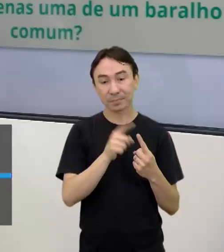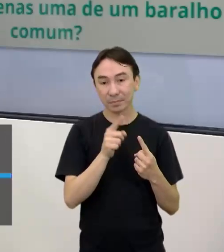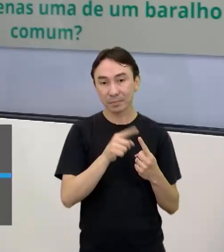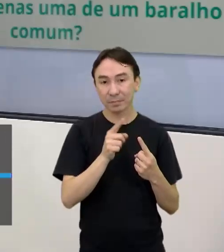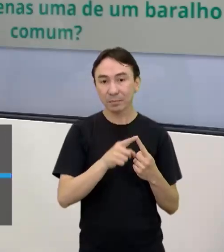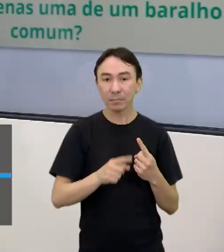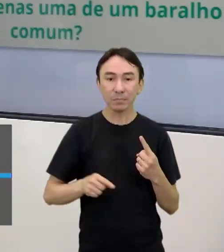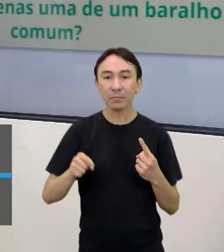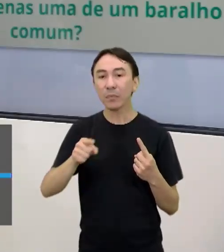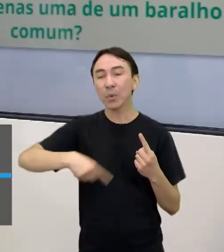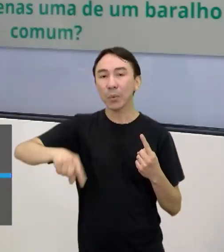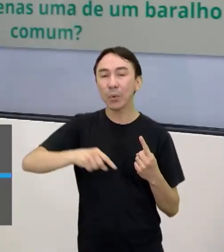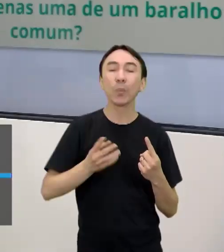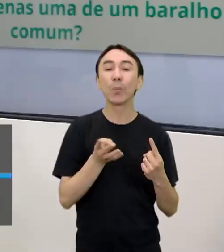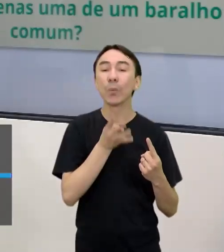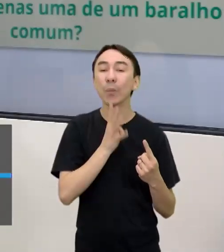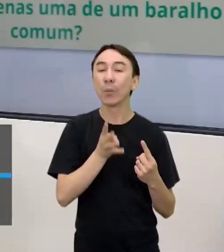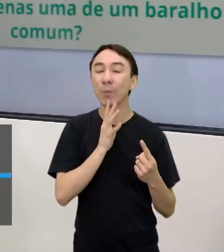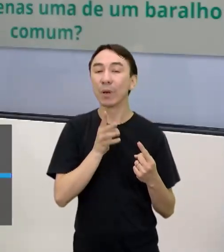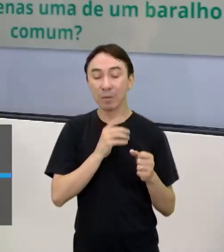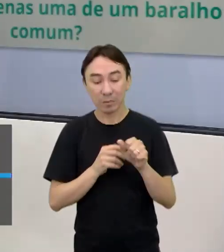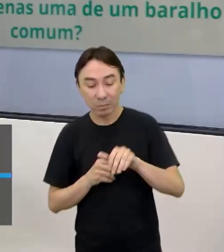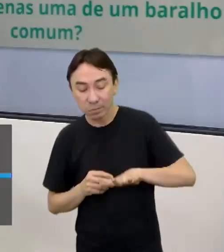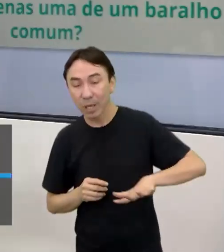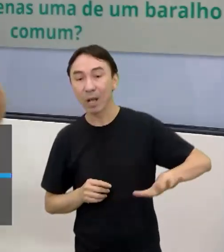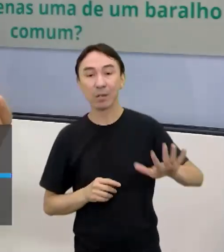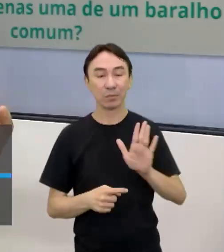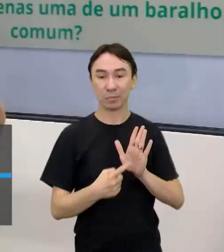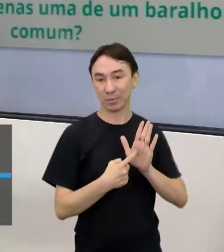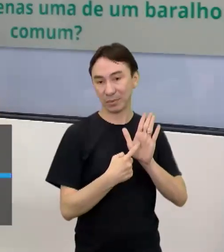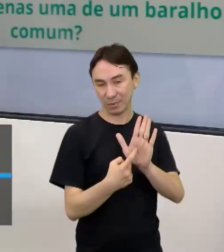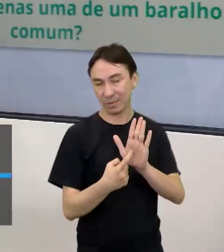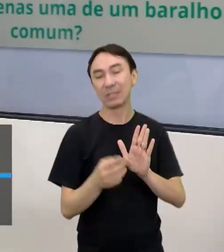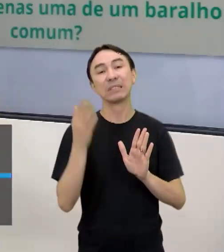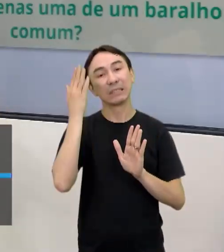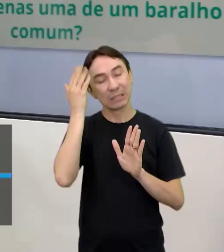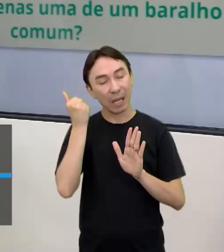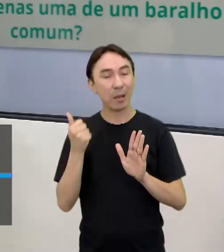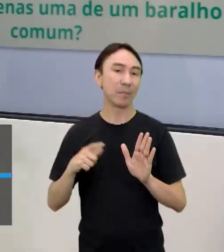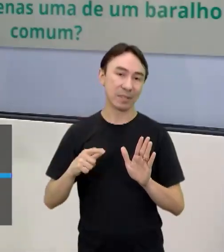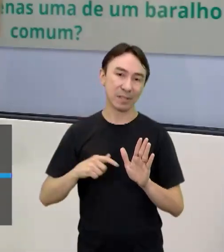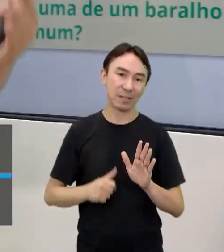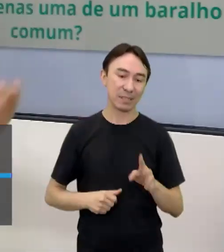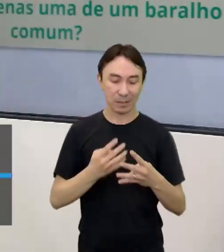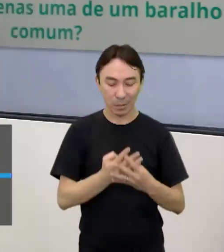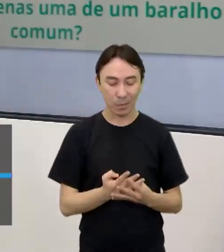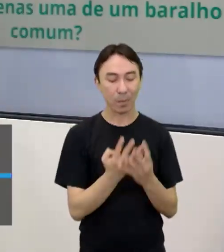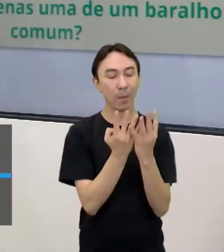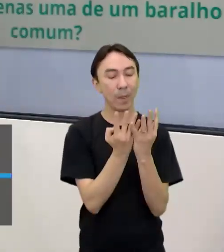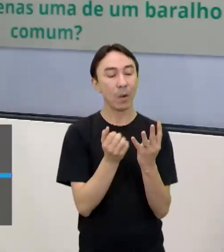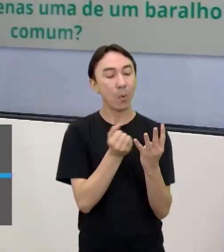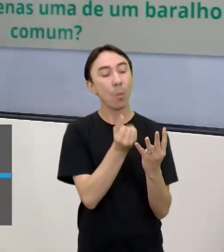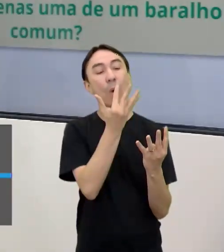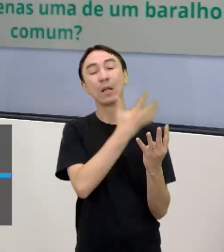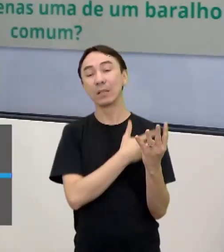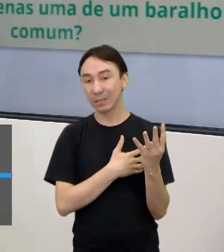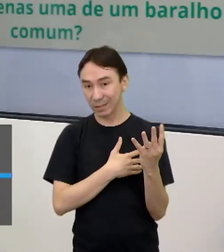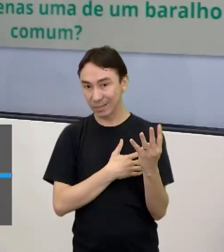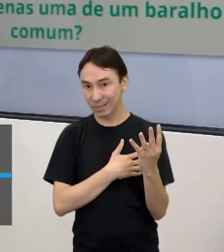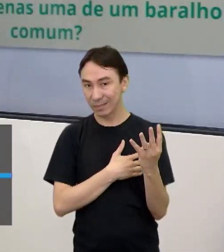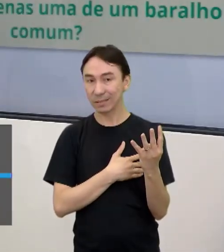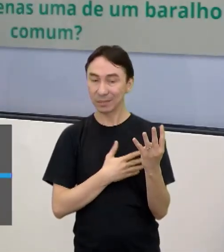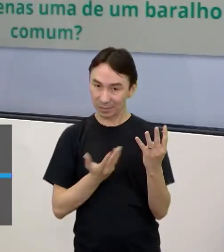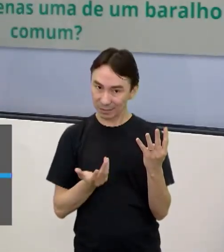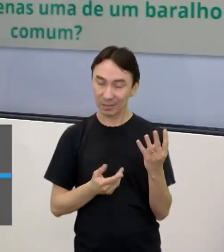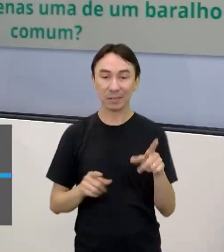nós chamamos de espaço amostral. A gente sabe quantas cartas são de baralho, né? Então a gente sabe quais são as possibilidades ali dentro.